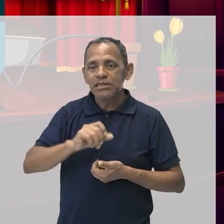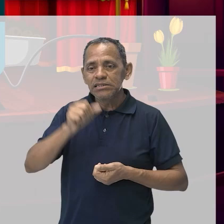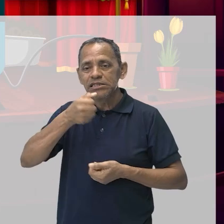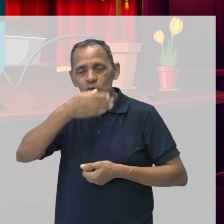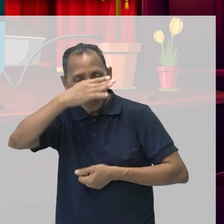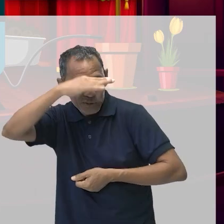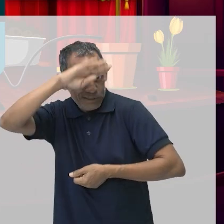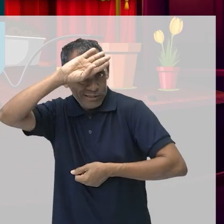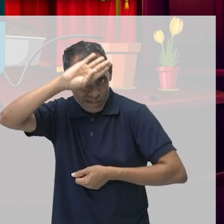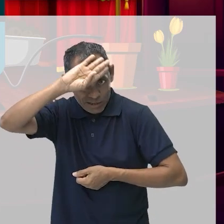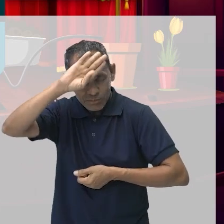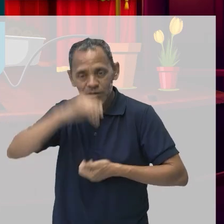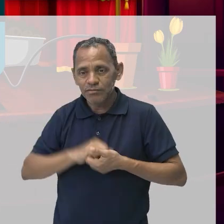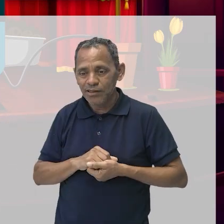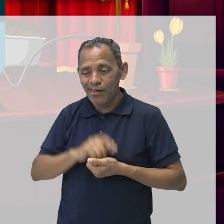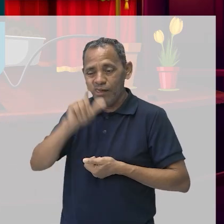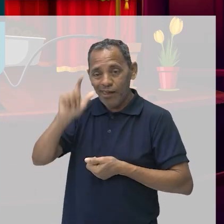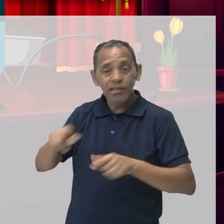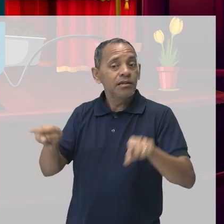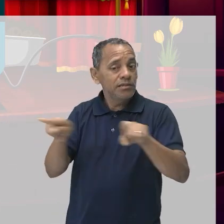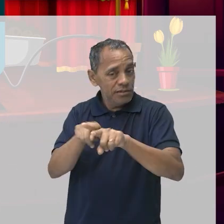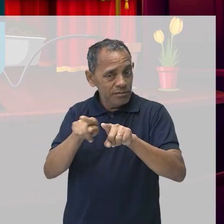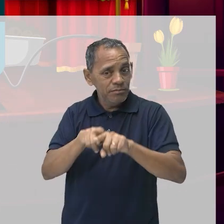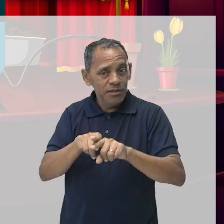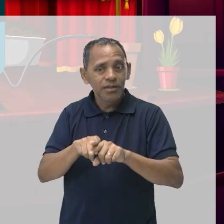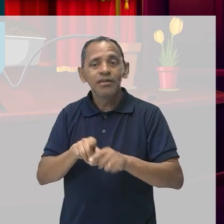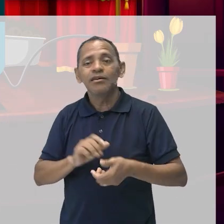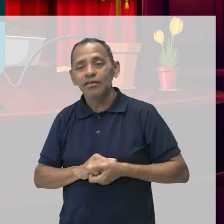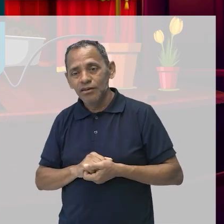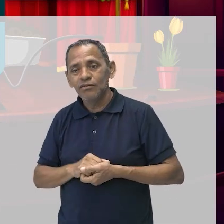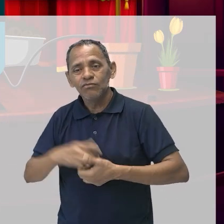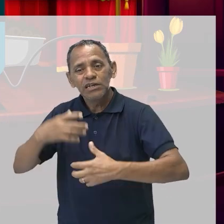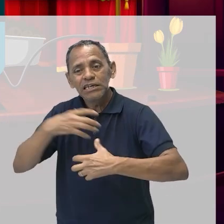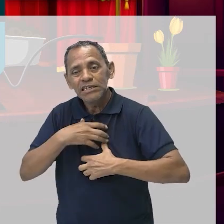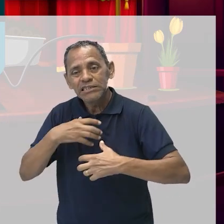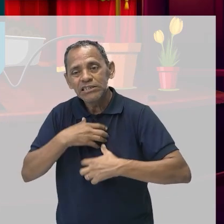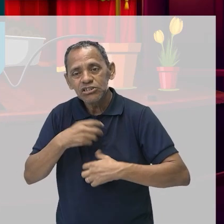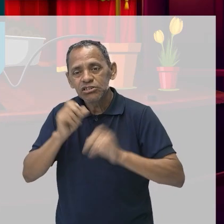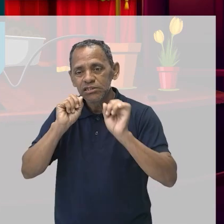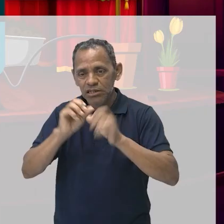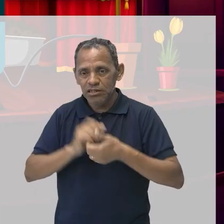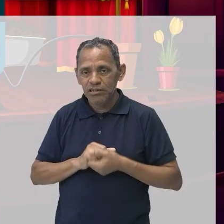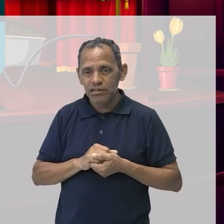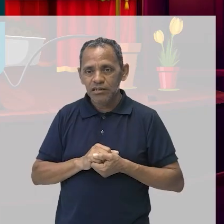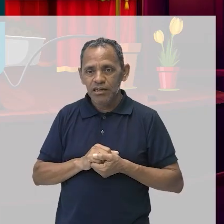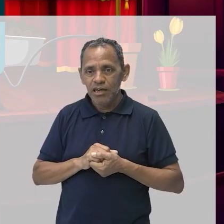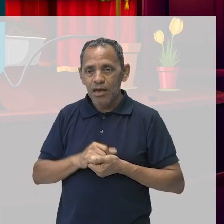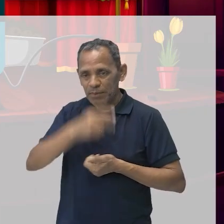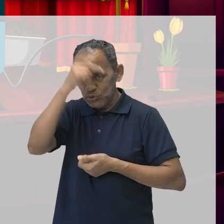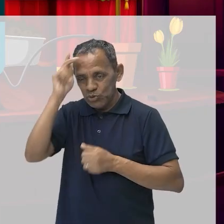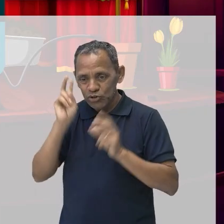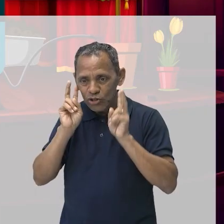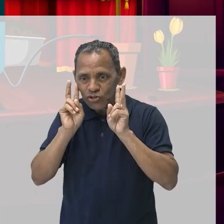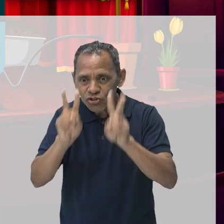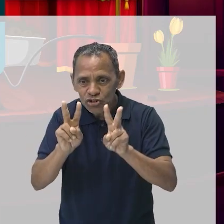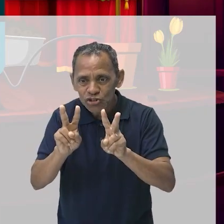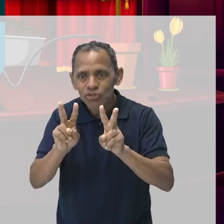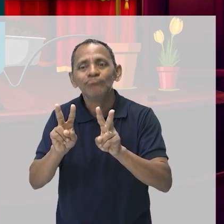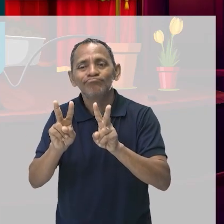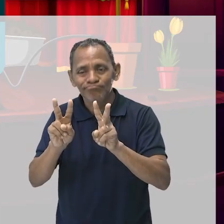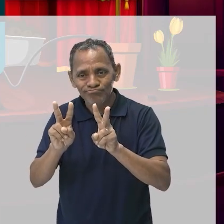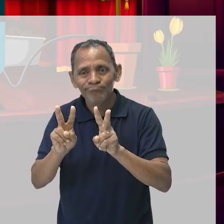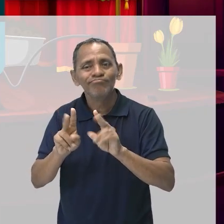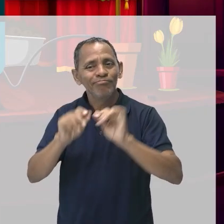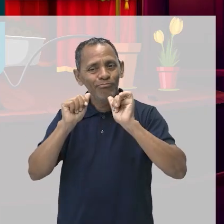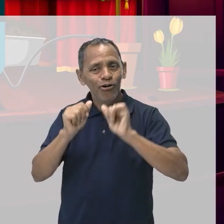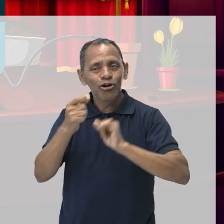drama, ele também vai sentir. O espectador, tem espectador que chega até